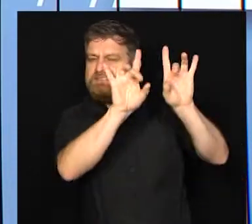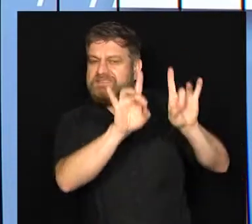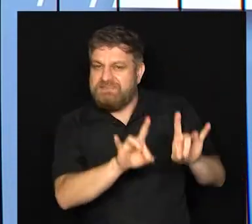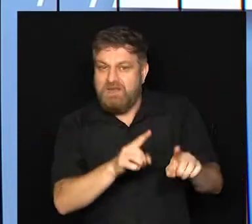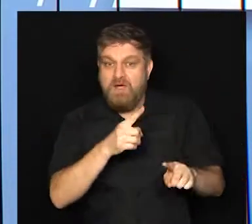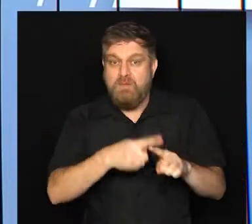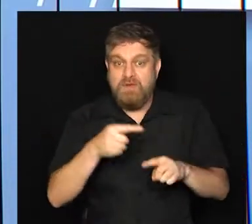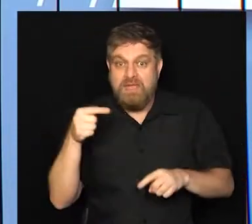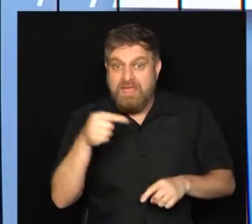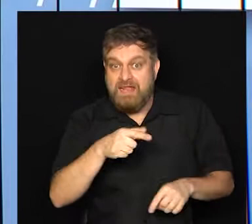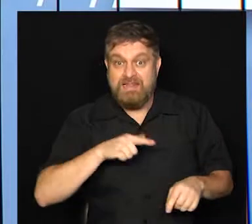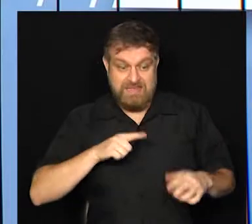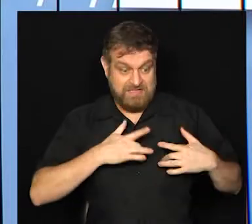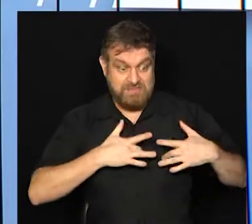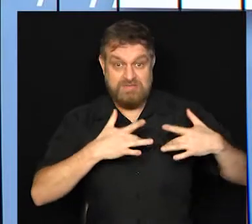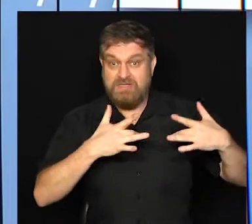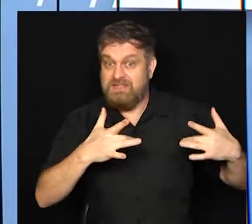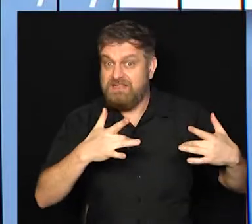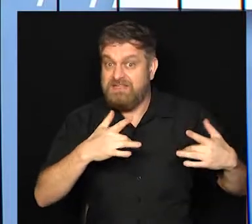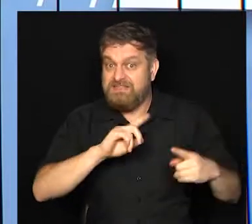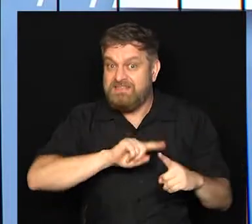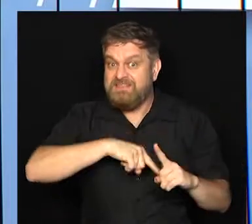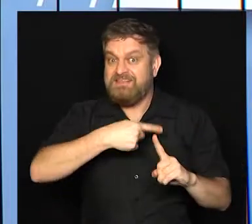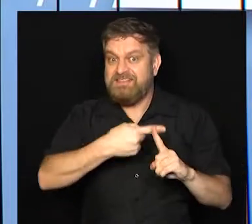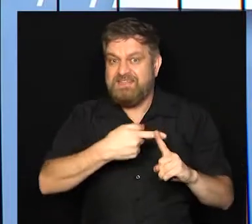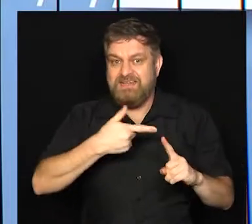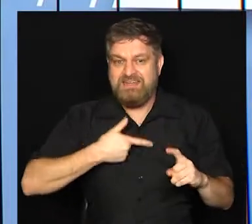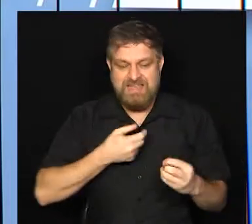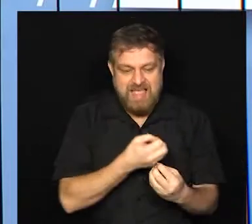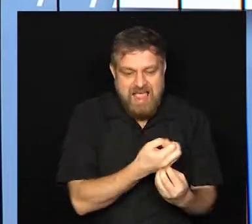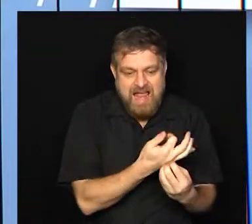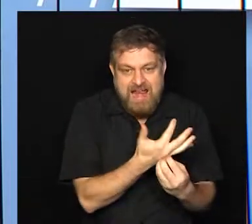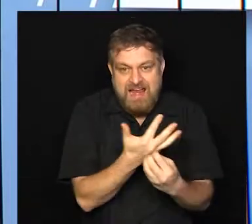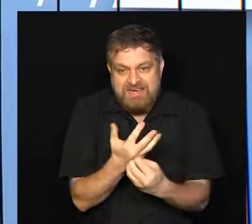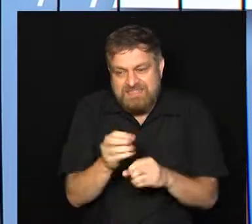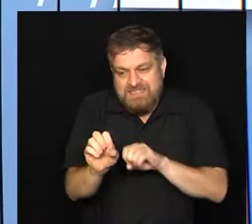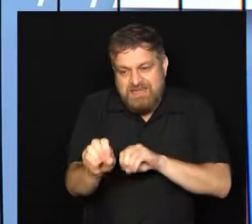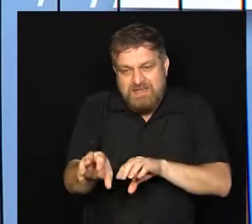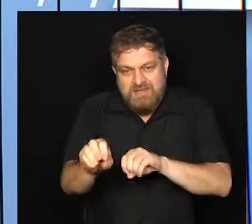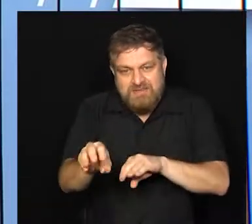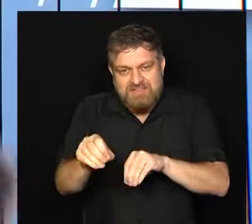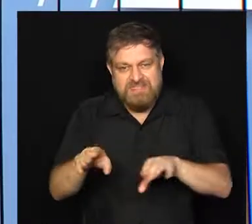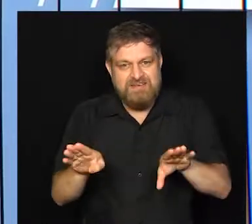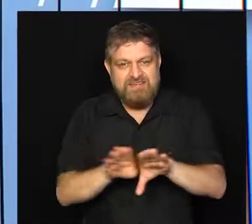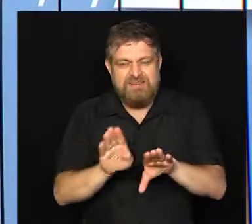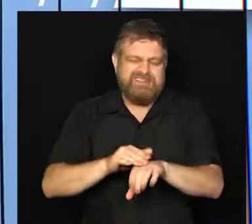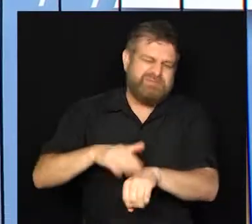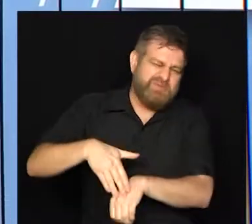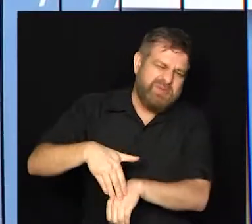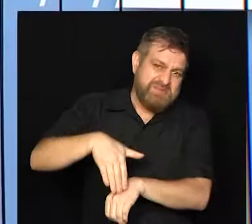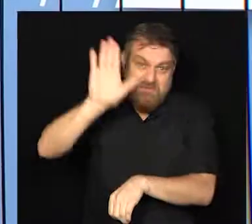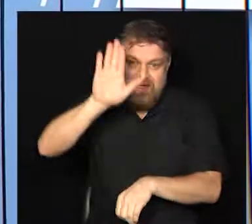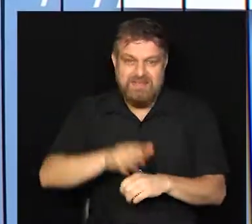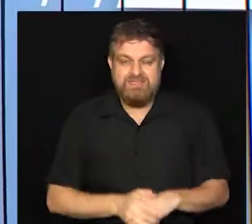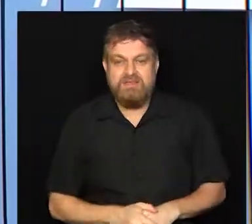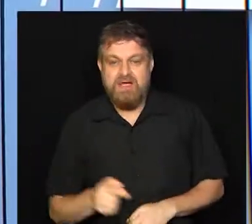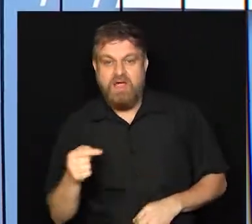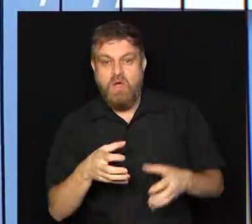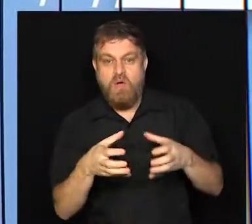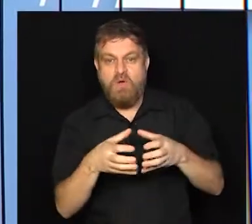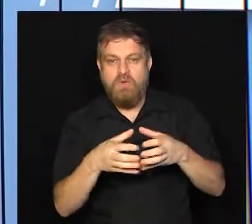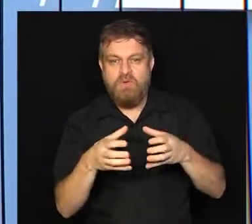porque oferece, além de solidariedade, arte, educação e muito mais que isso. Eu tô falando do